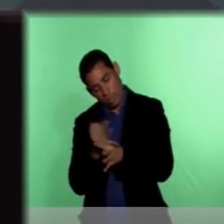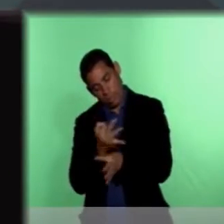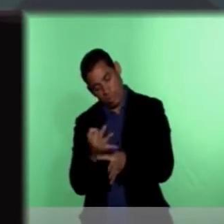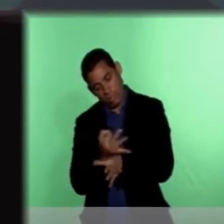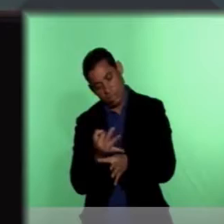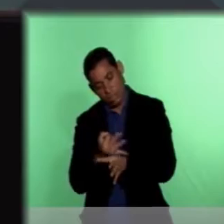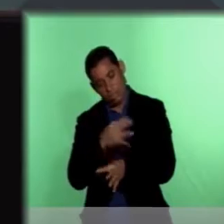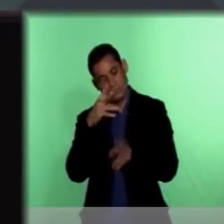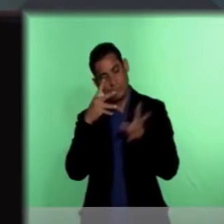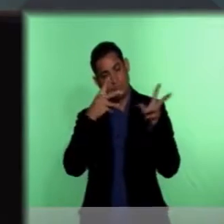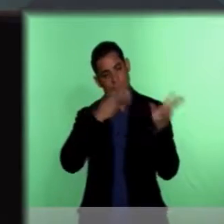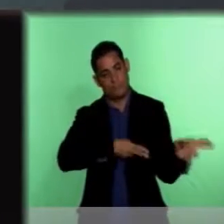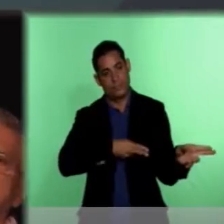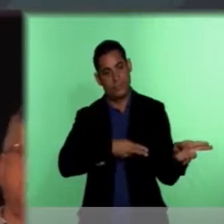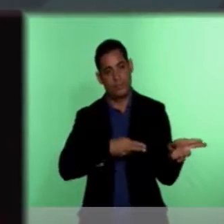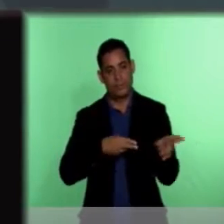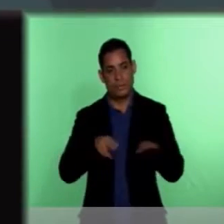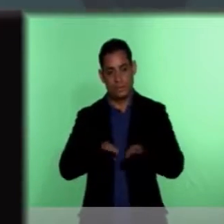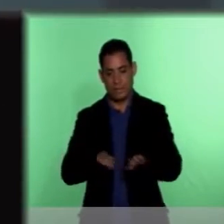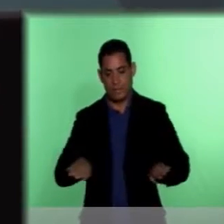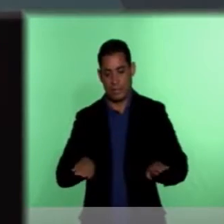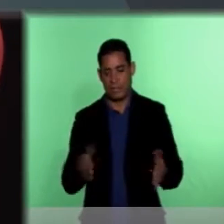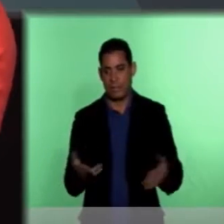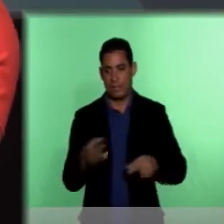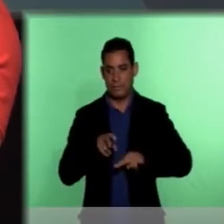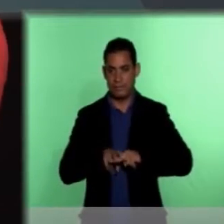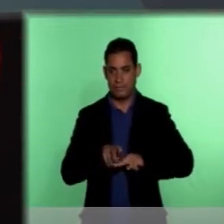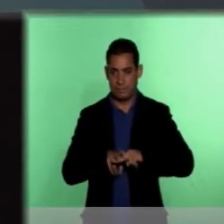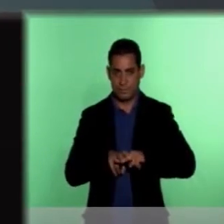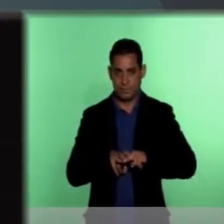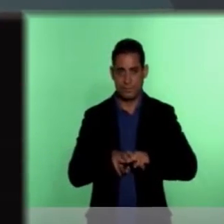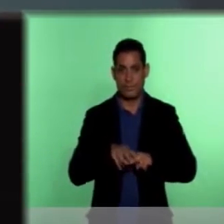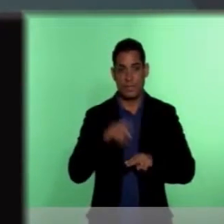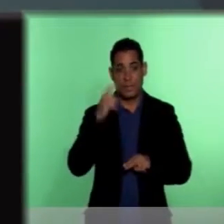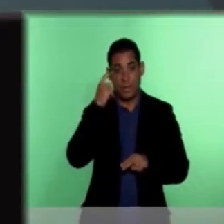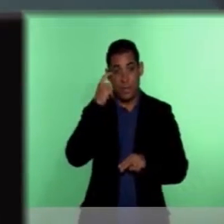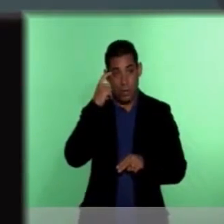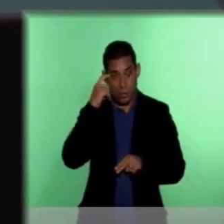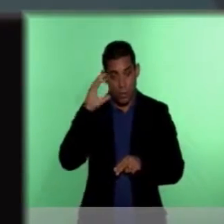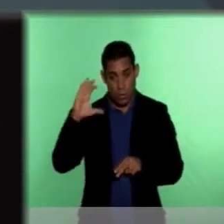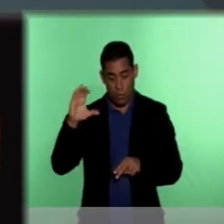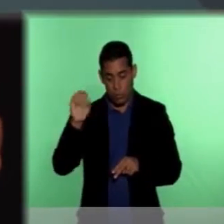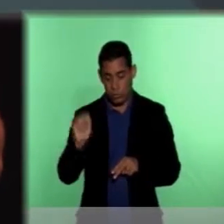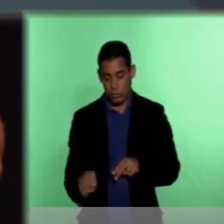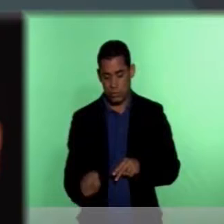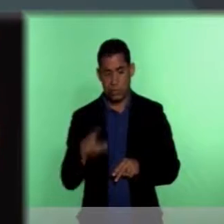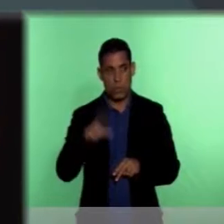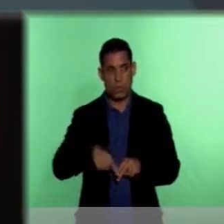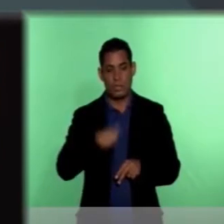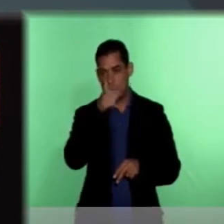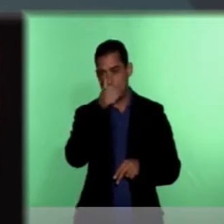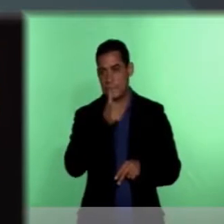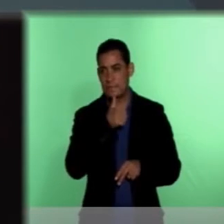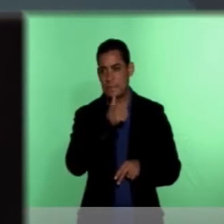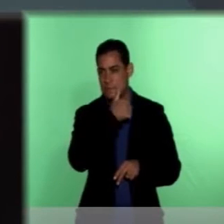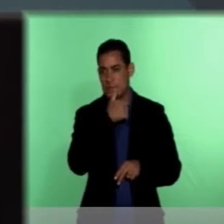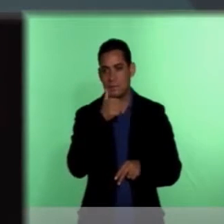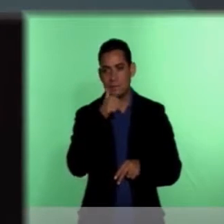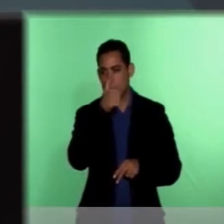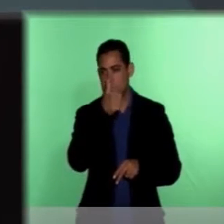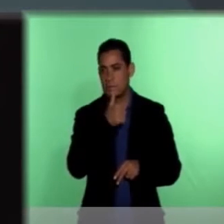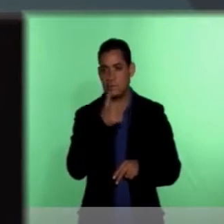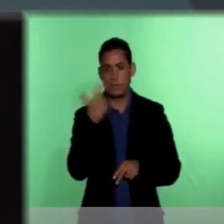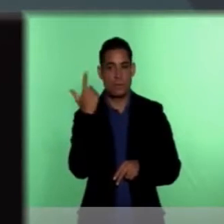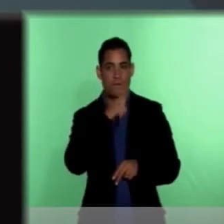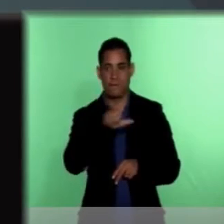a carga horária. Como a Coreia do Sul tem uma tradição de sacrifício, foi um sacrifício que eles venceram, eu